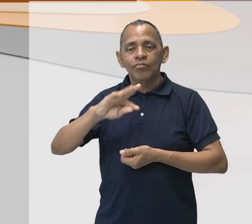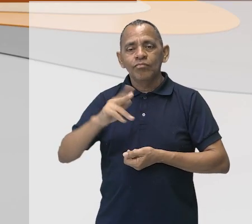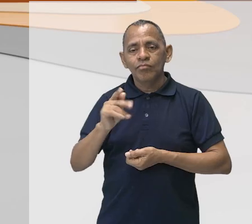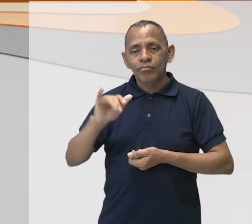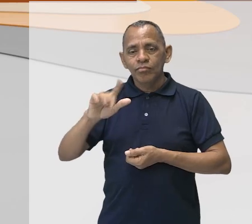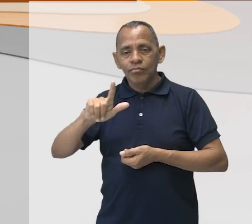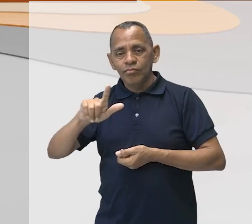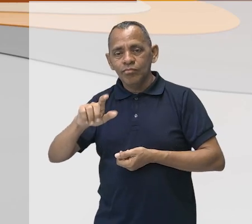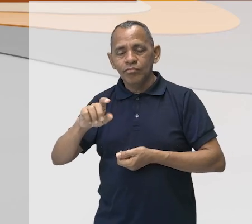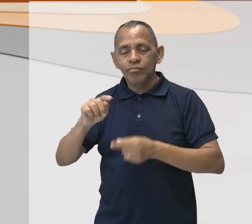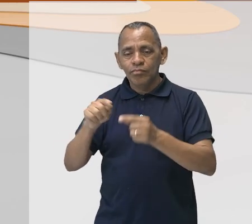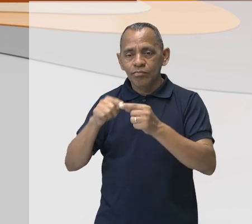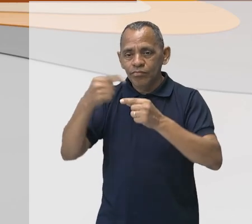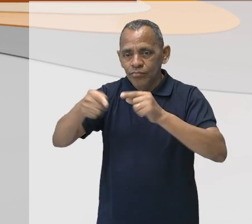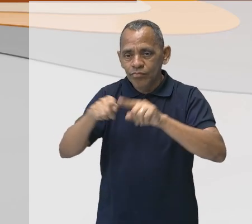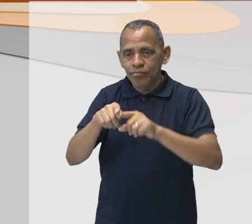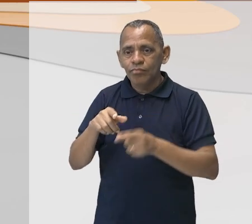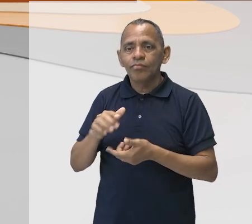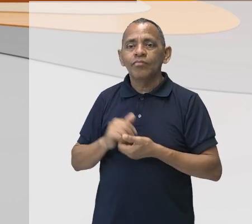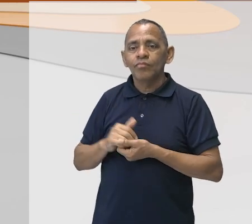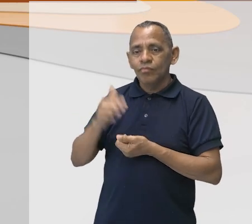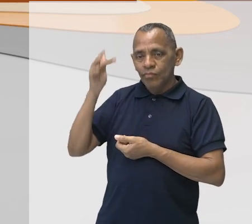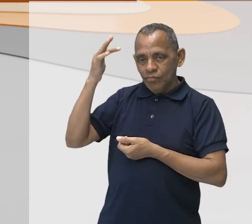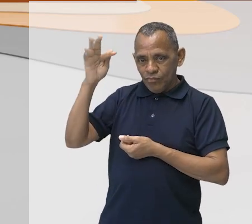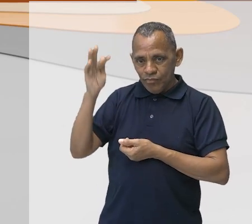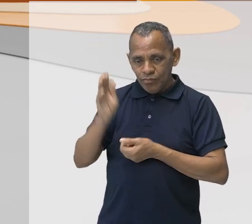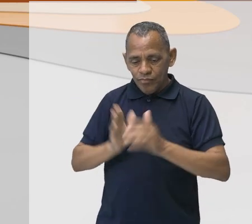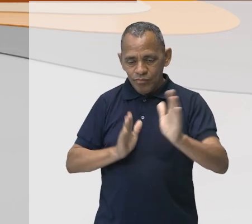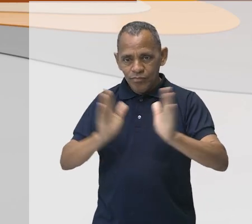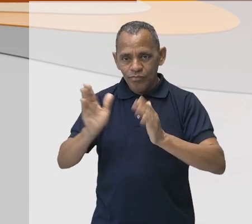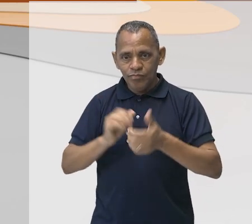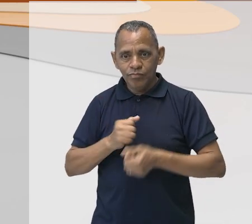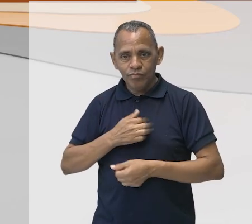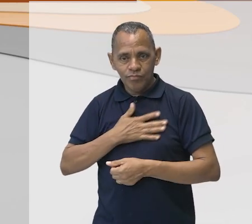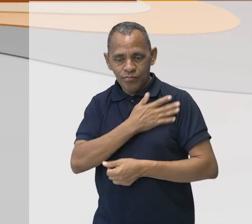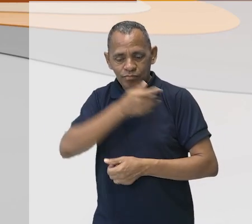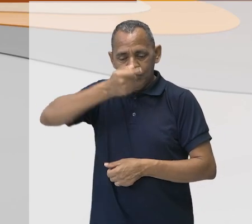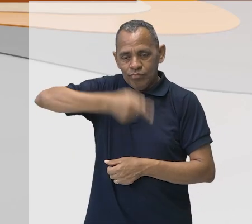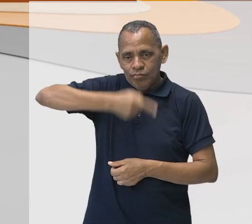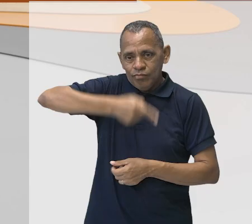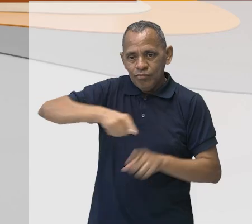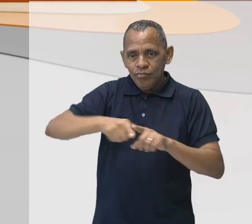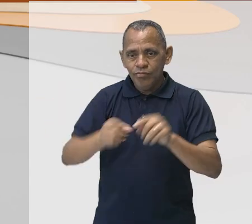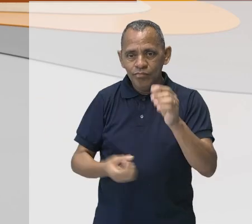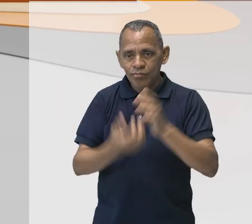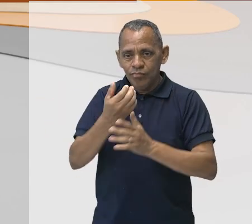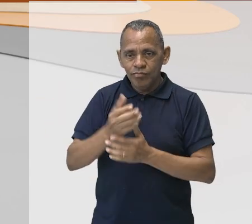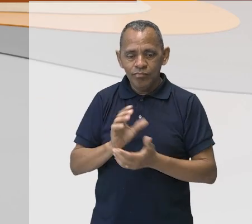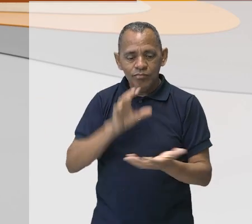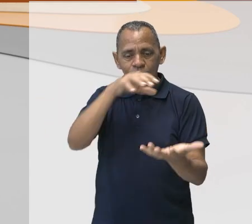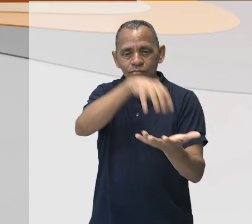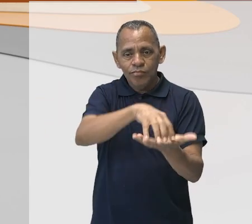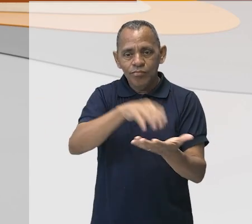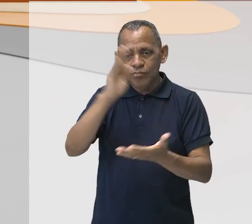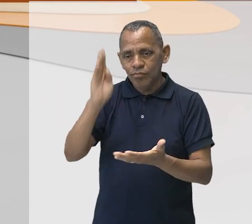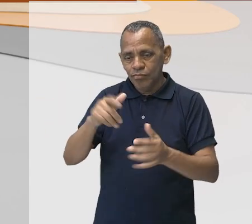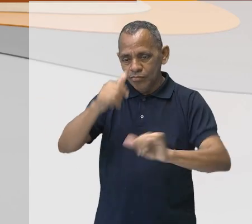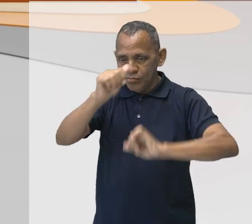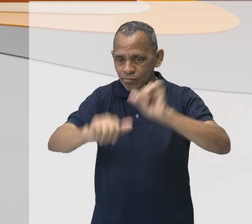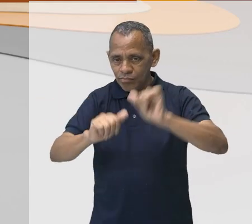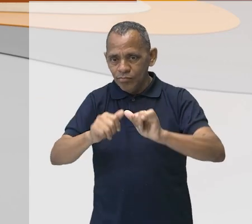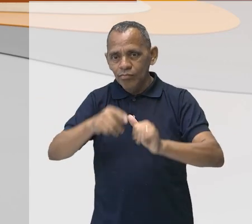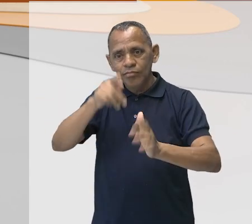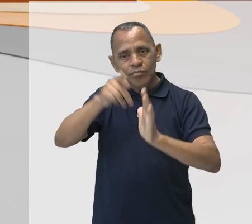na França durante o regime civil-militar. Foi criador do Centro Brasileiro de Análises e